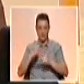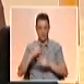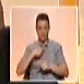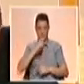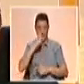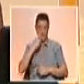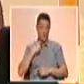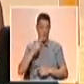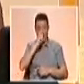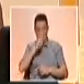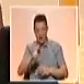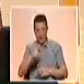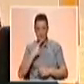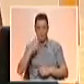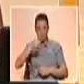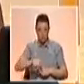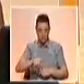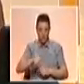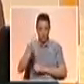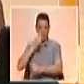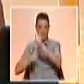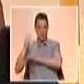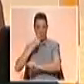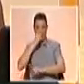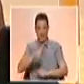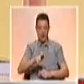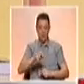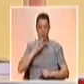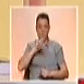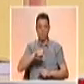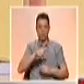erros e retomamos os erros do passado. Ou seja, podia ter sido ali uma boa altura